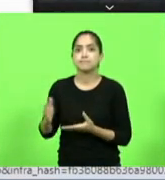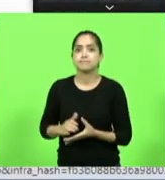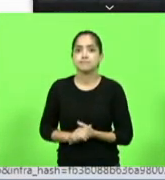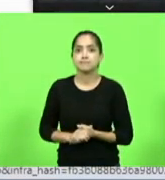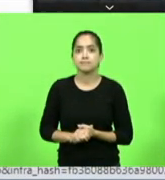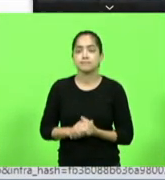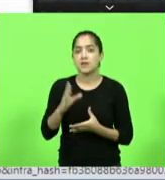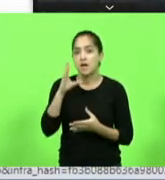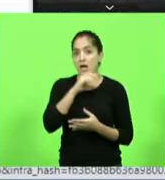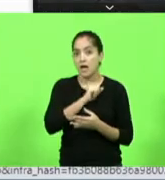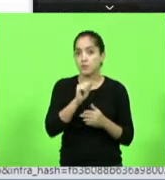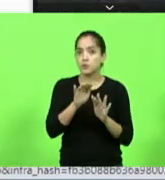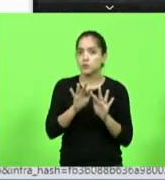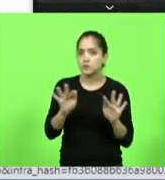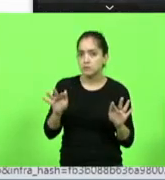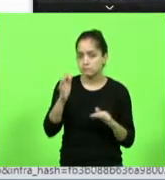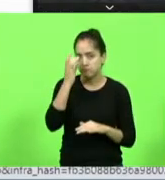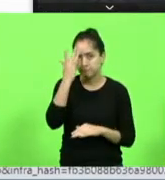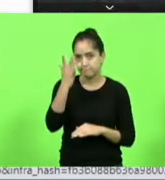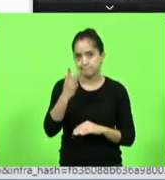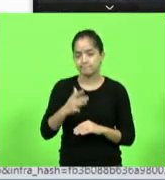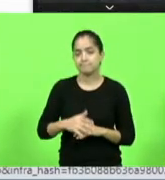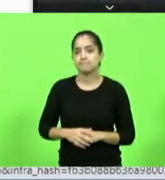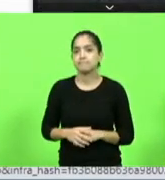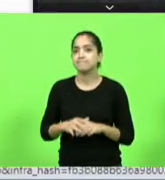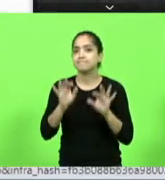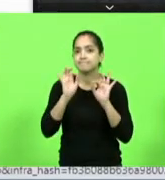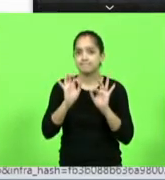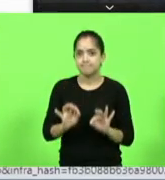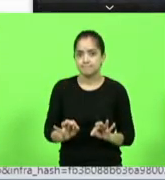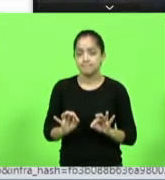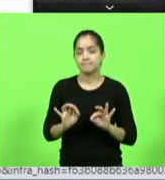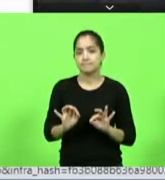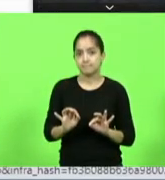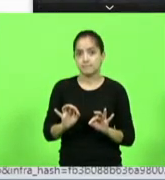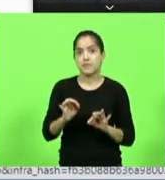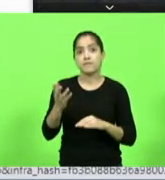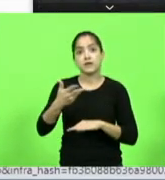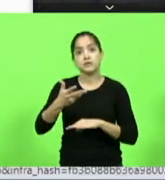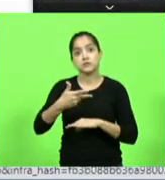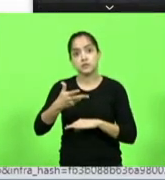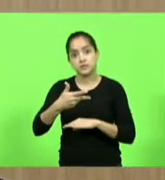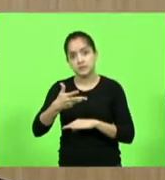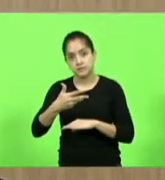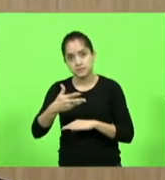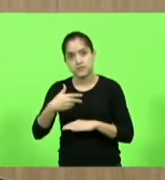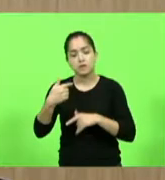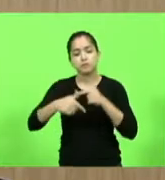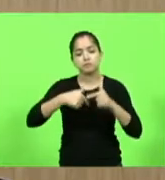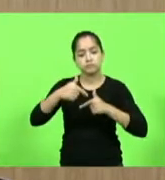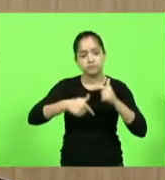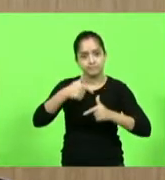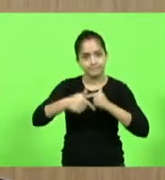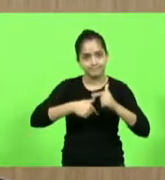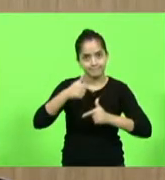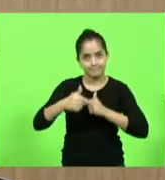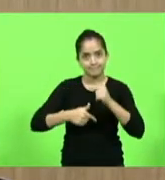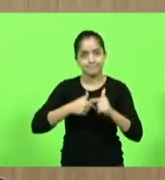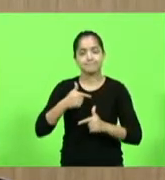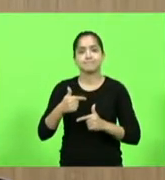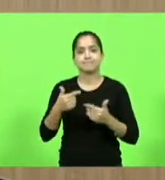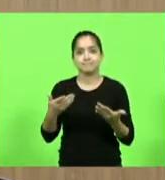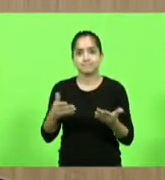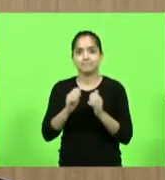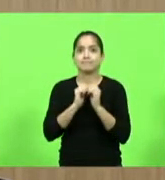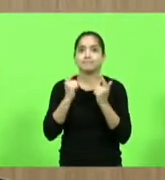Rápido, simples, fácil. E eu tenho certeza absoluta que isso vai agilizar por demais os trabalhos aqui da